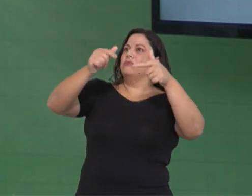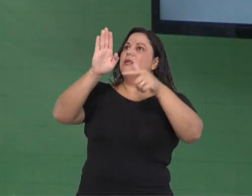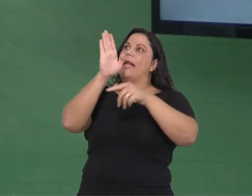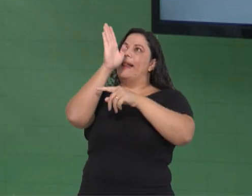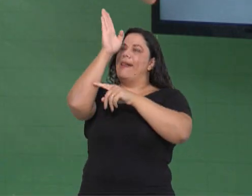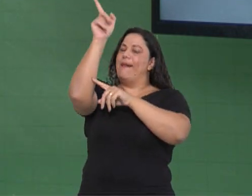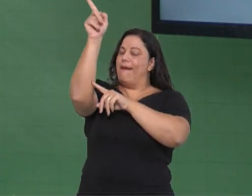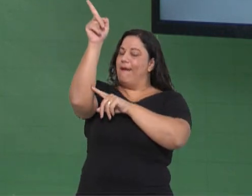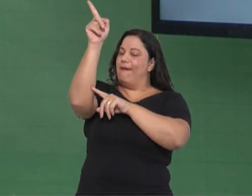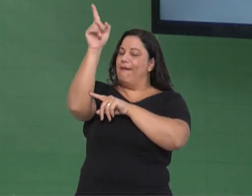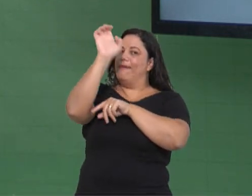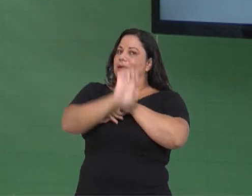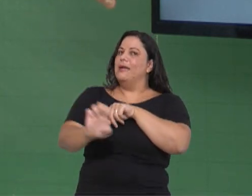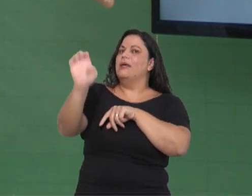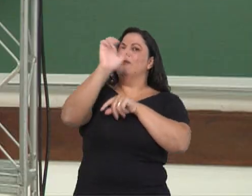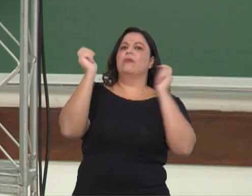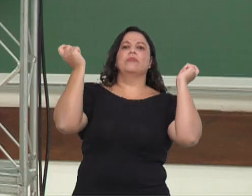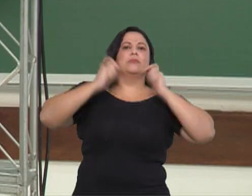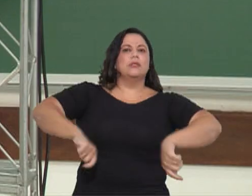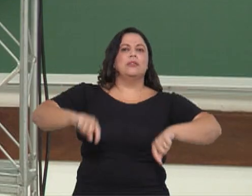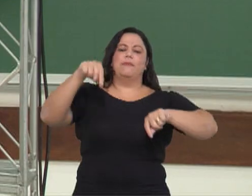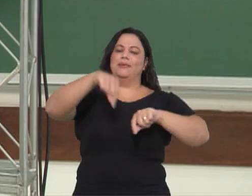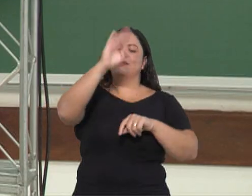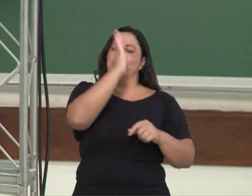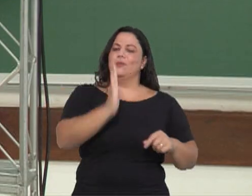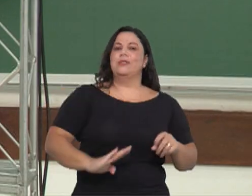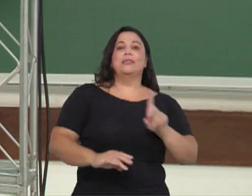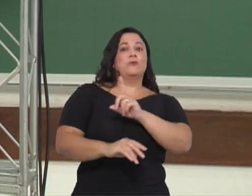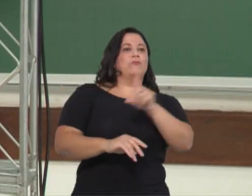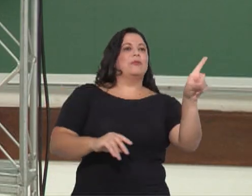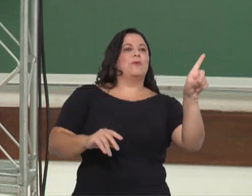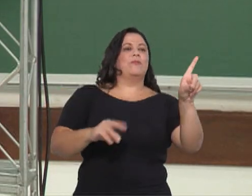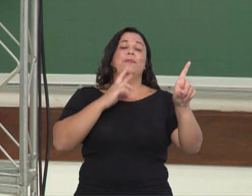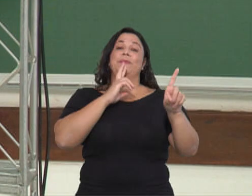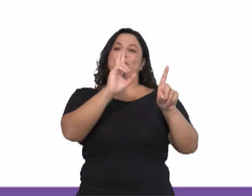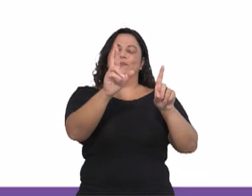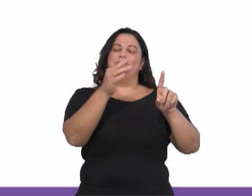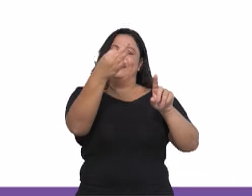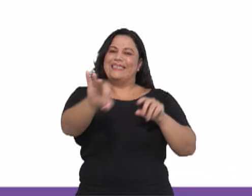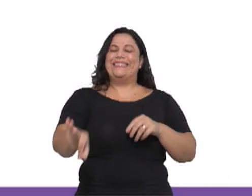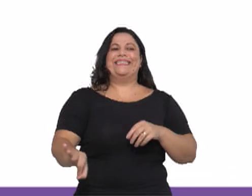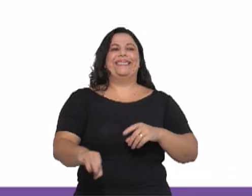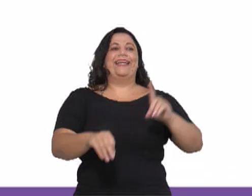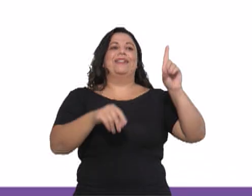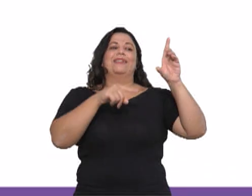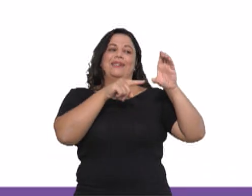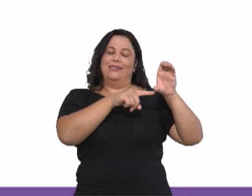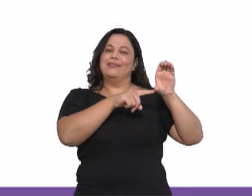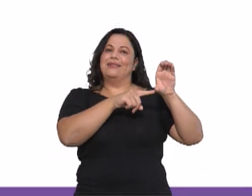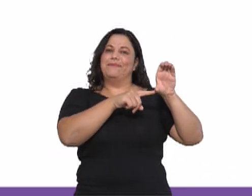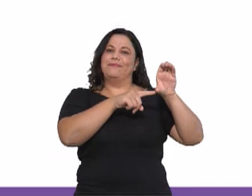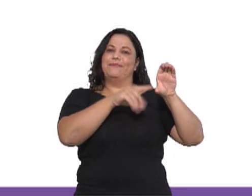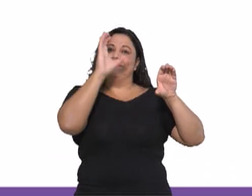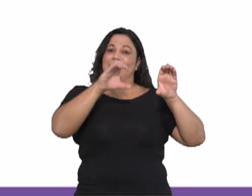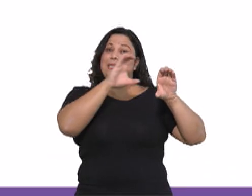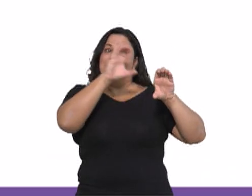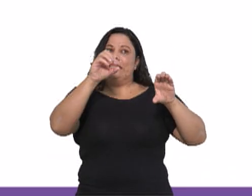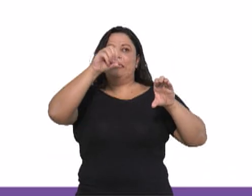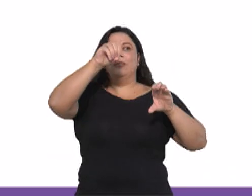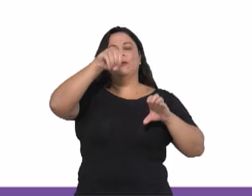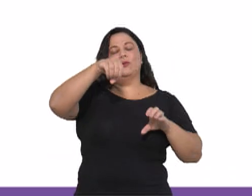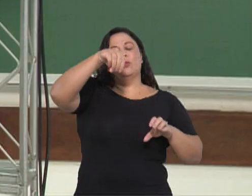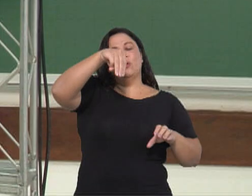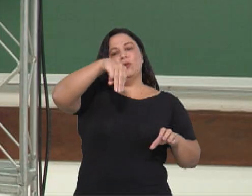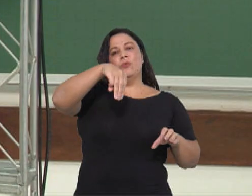sido, mas aqui no Brasil, as cavalhadas, a resposta correta é a letra C, entre cristãos e